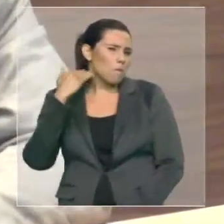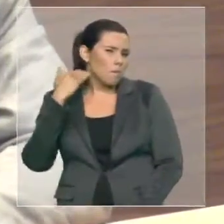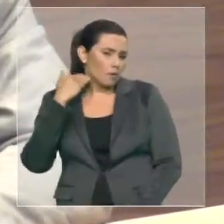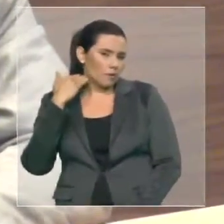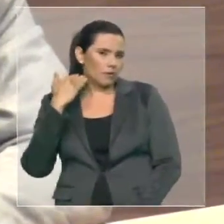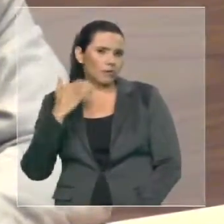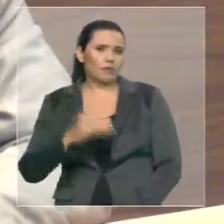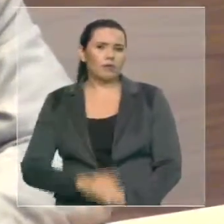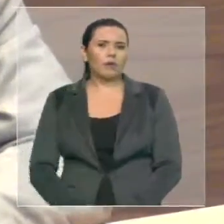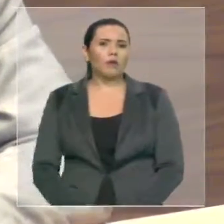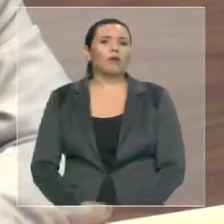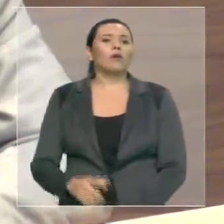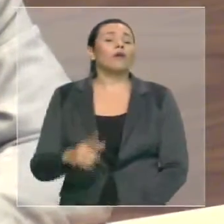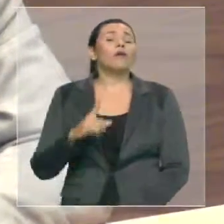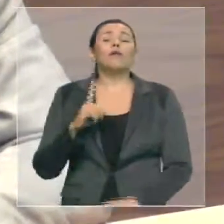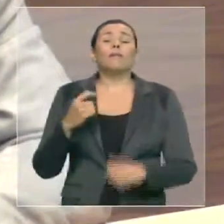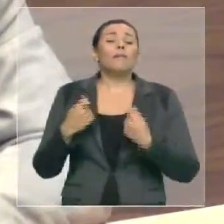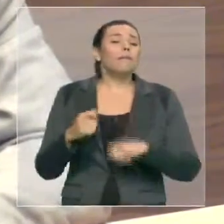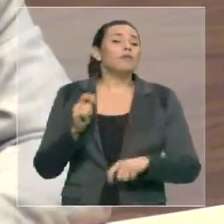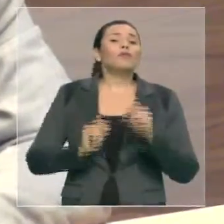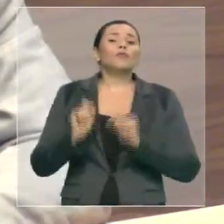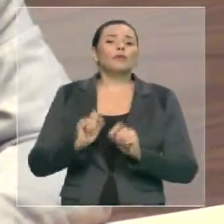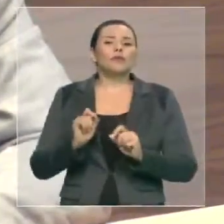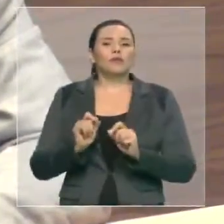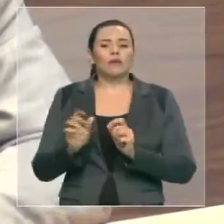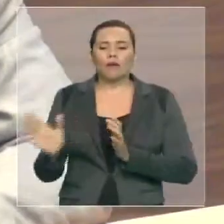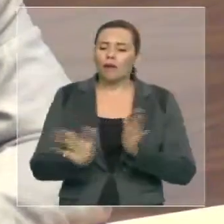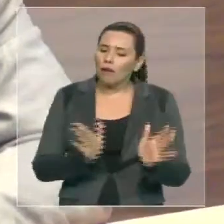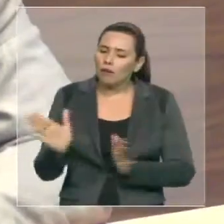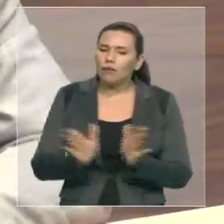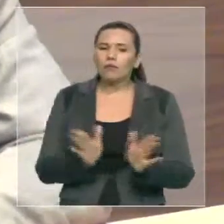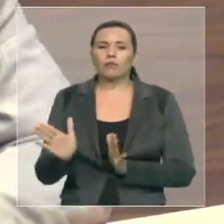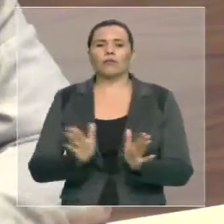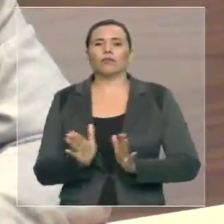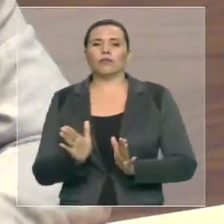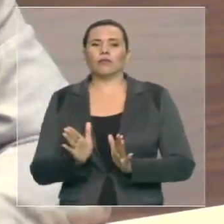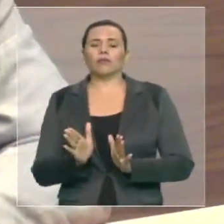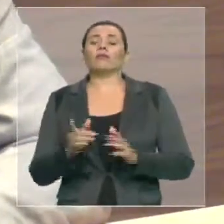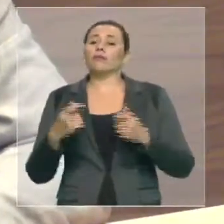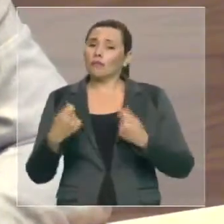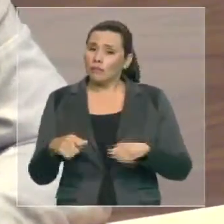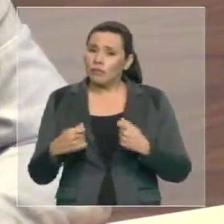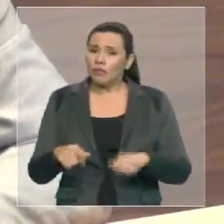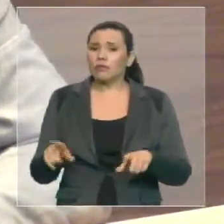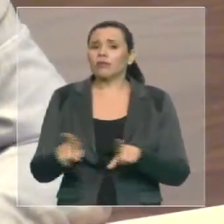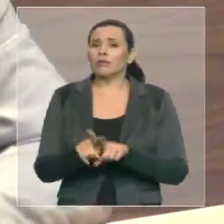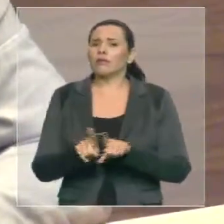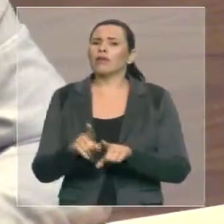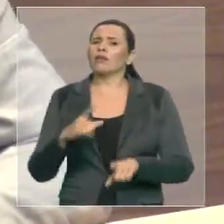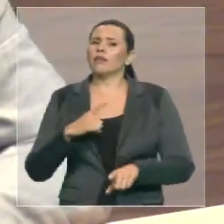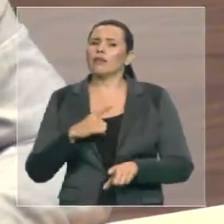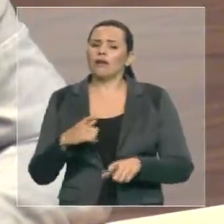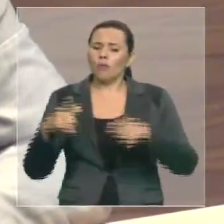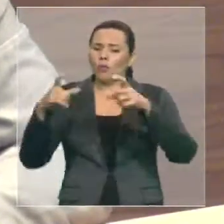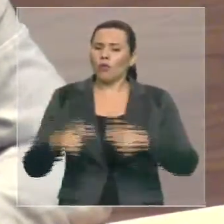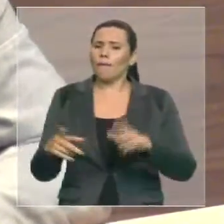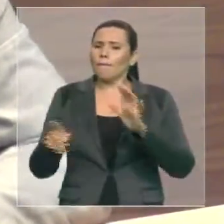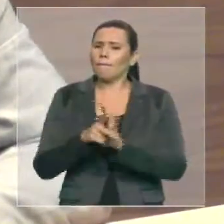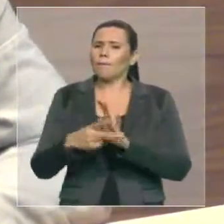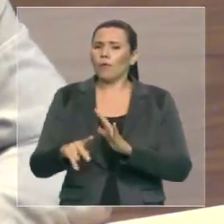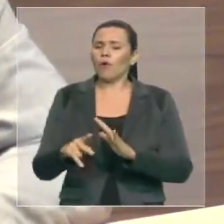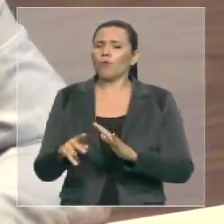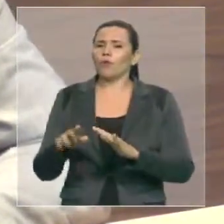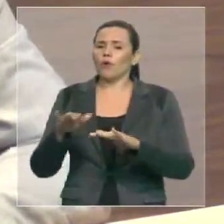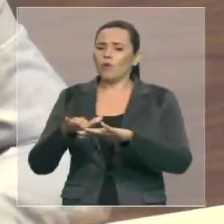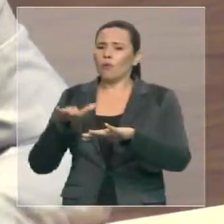a acessibilidade a essa agência. Então, se ele está oferecendo o estacionamento, ele tem que ser responsável pela segurança